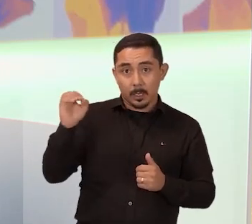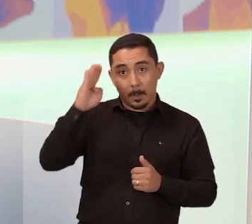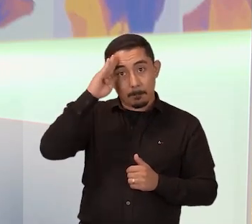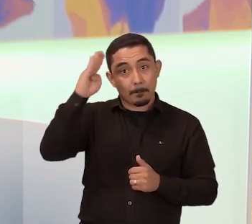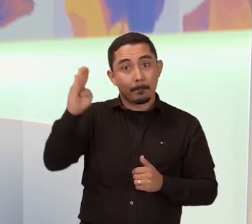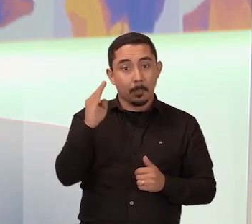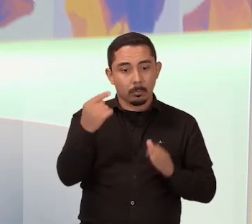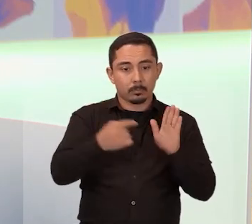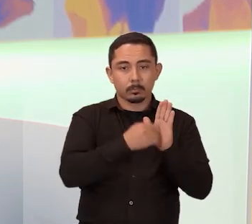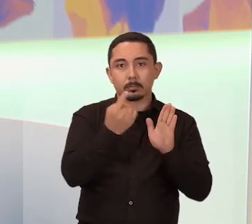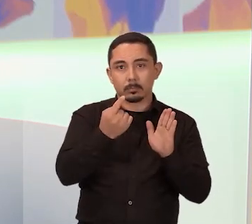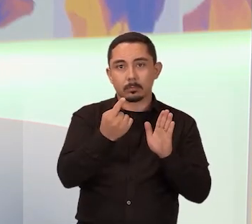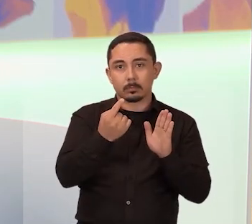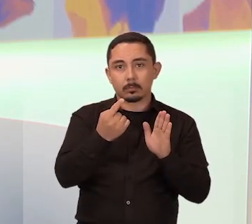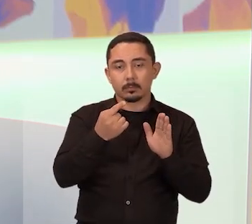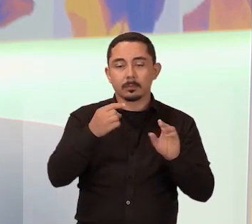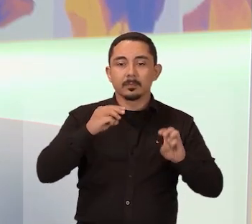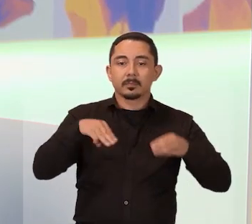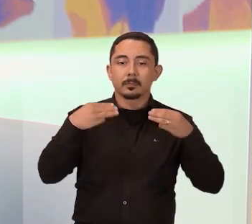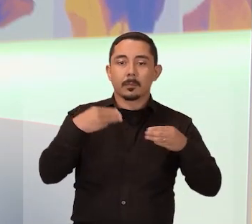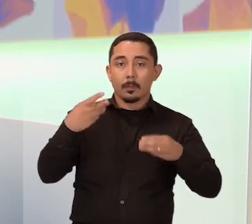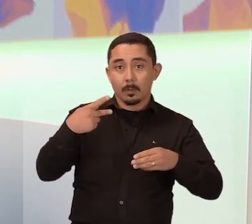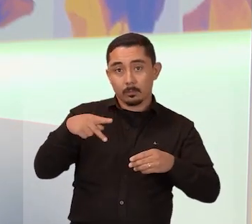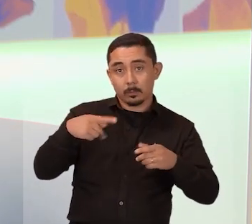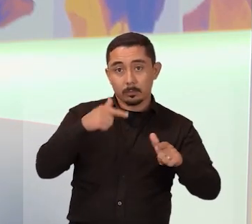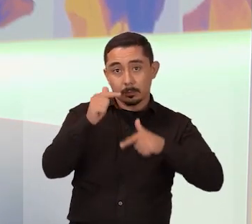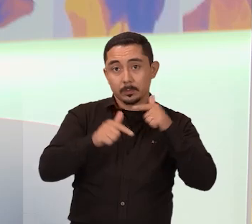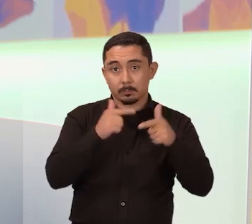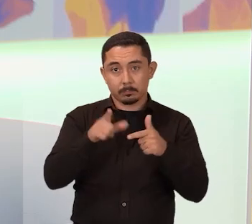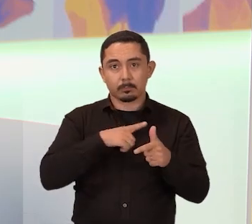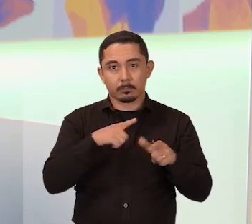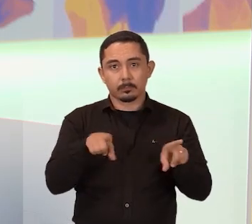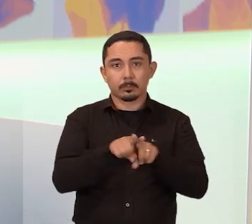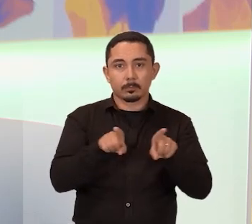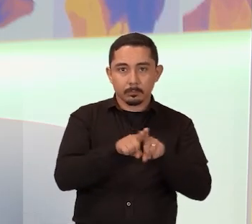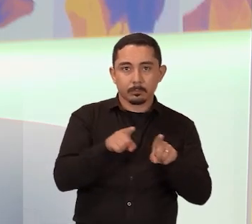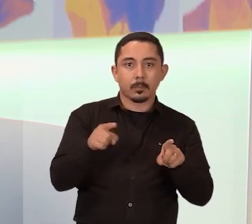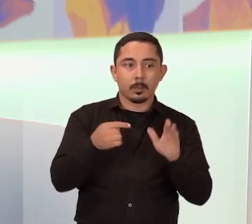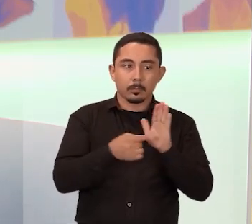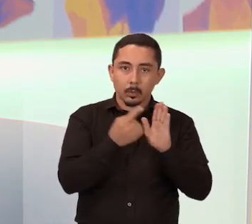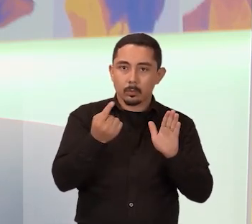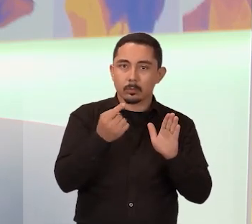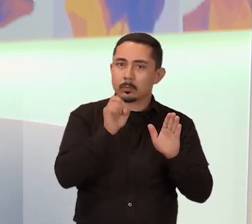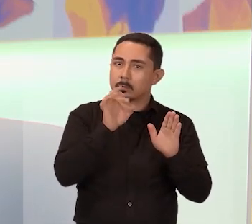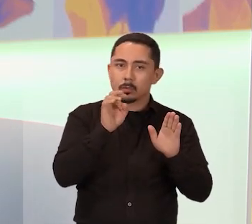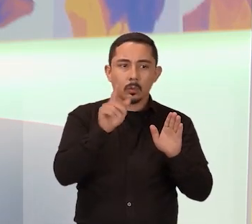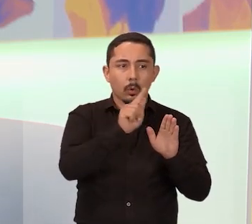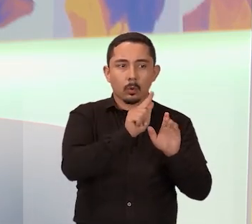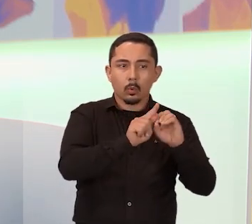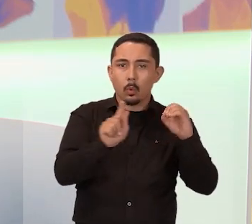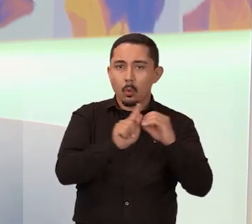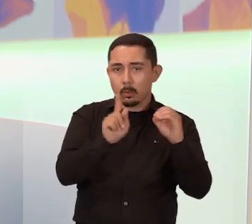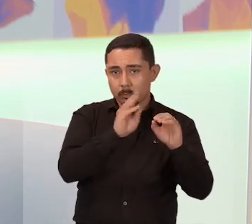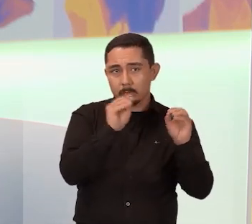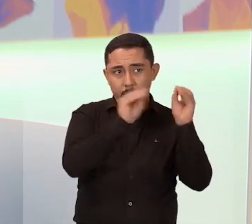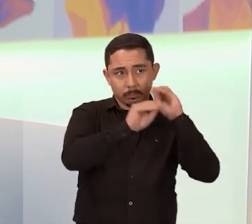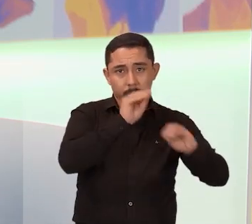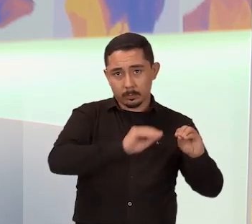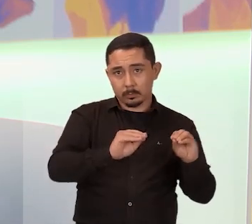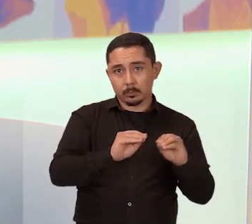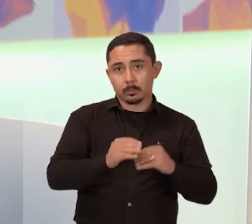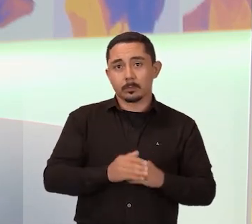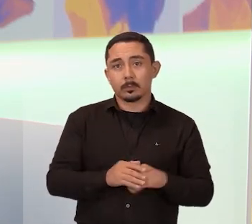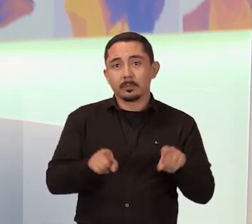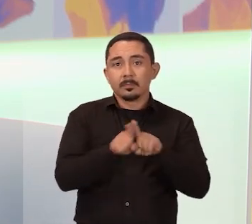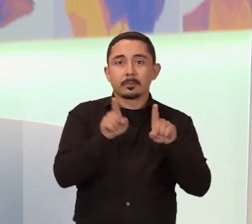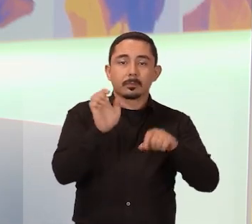principal canal de recebimento de denúncias. No Ministério Público do Trabalho também temos os canais de denúncia, é só colocar no Google, que aparecem